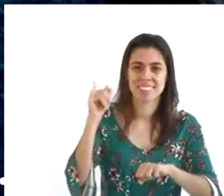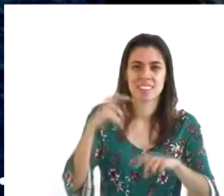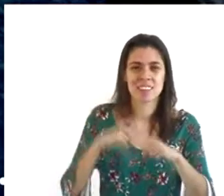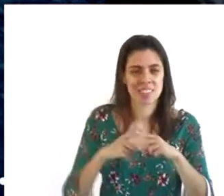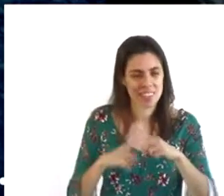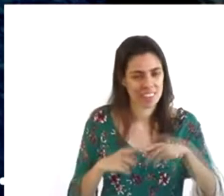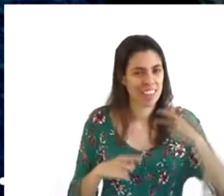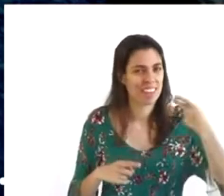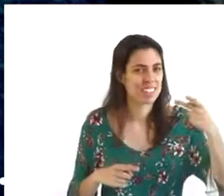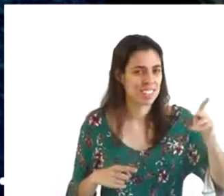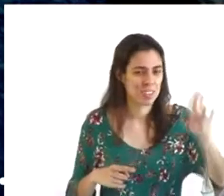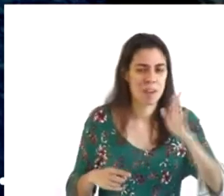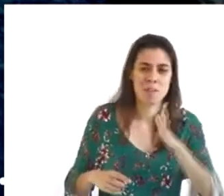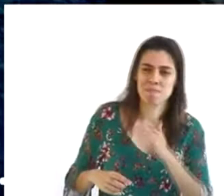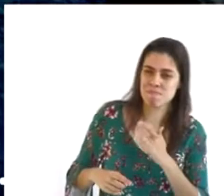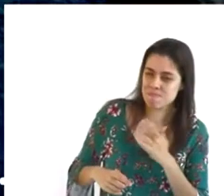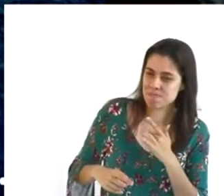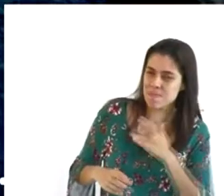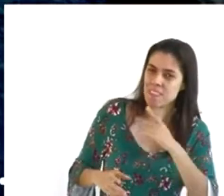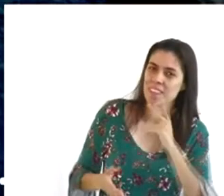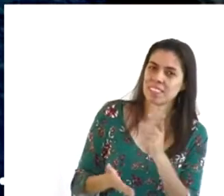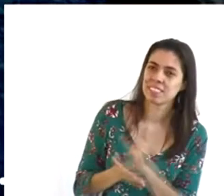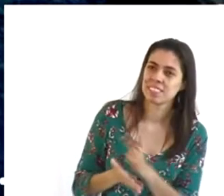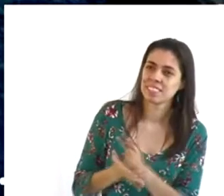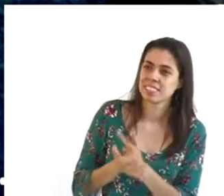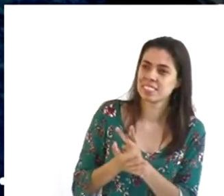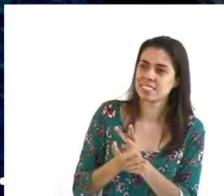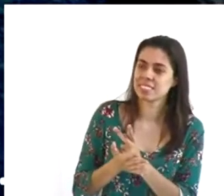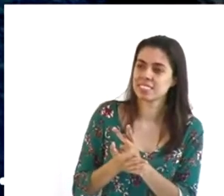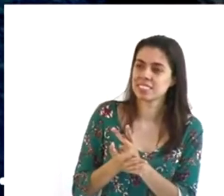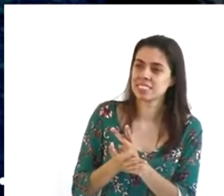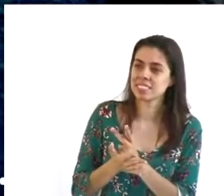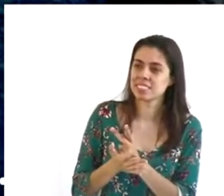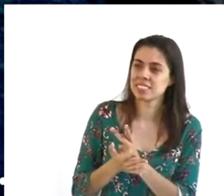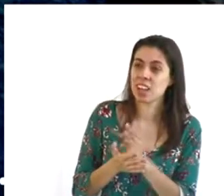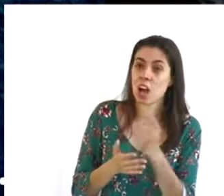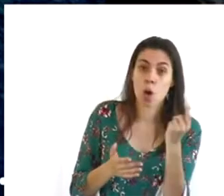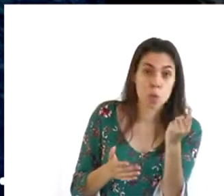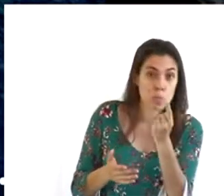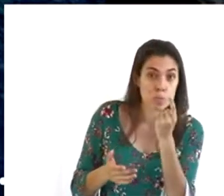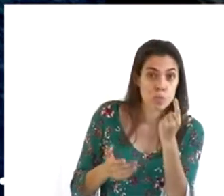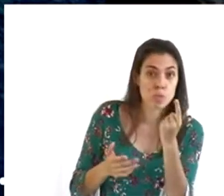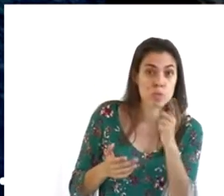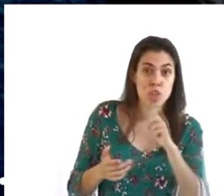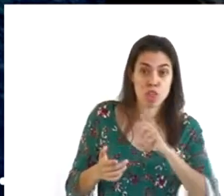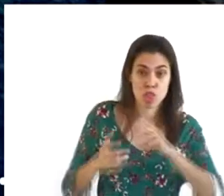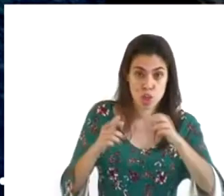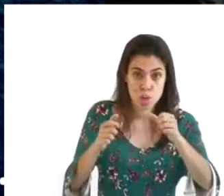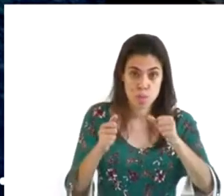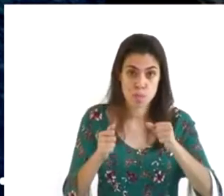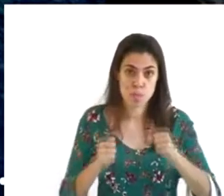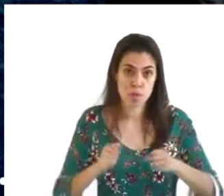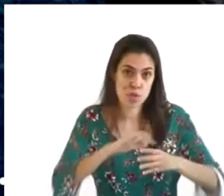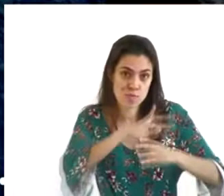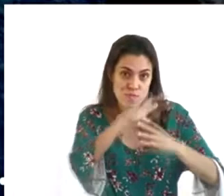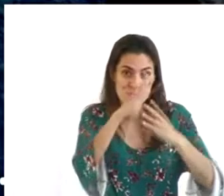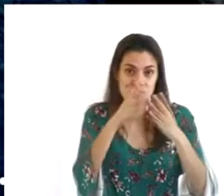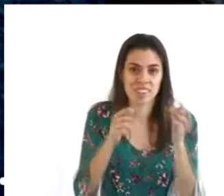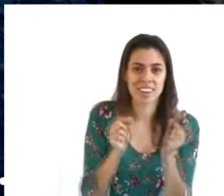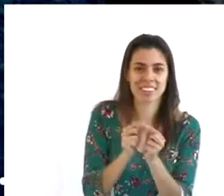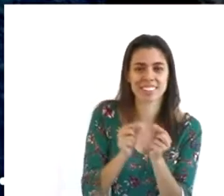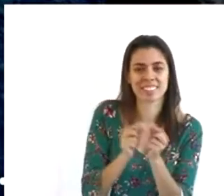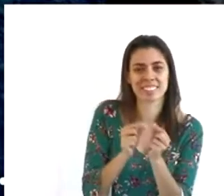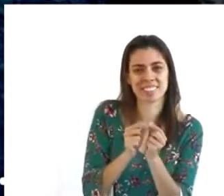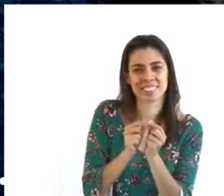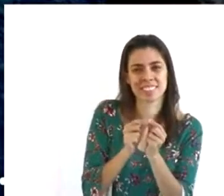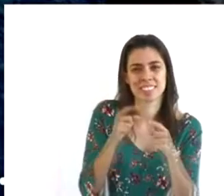sua misericórdia dura para sempre. Ao único que opera grandes maravilhas, porque a